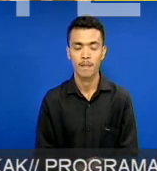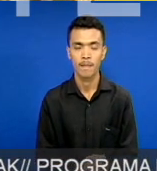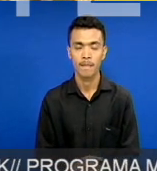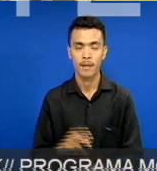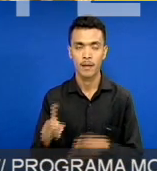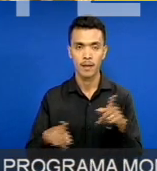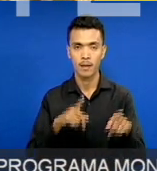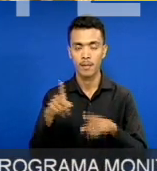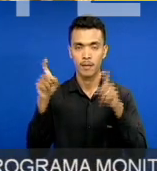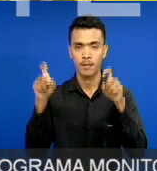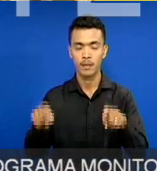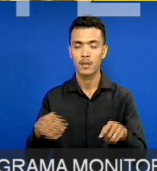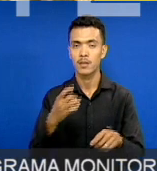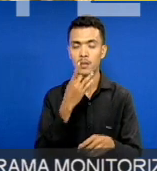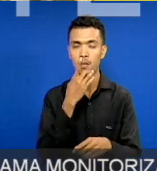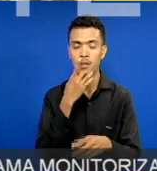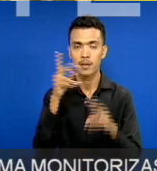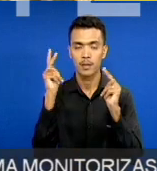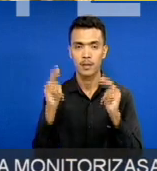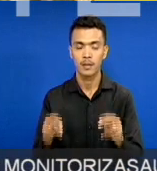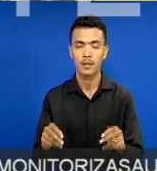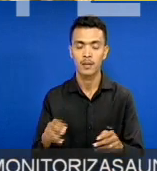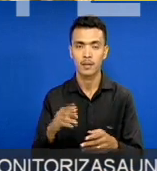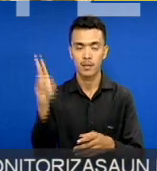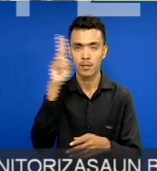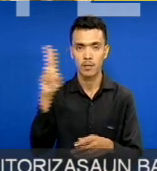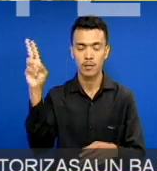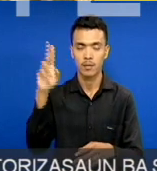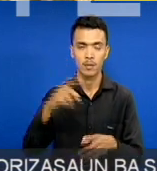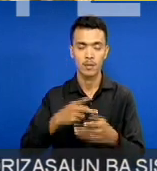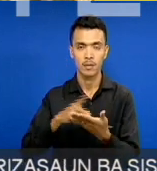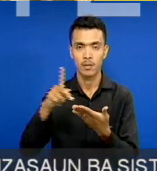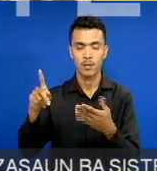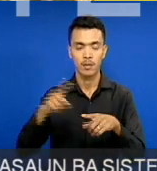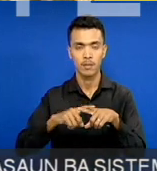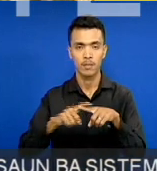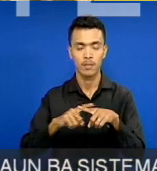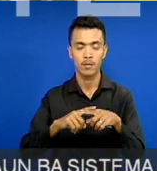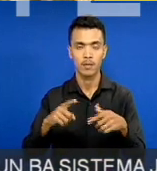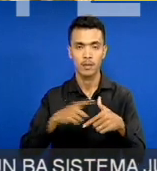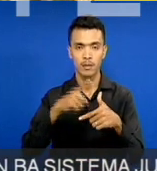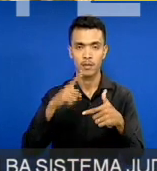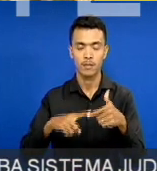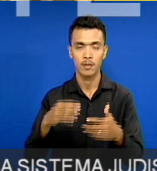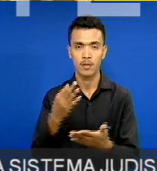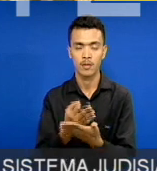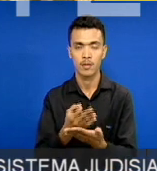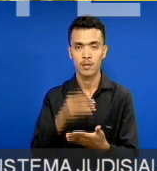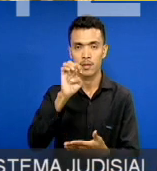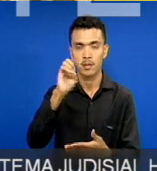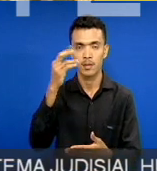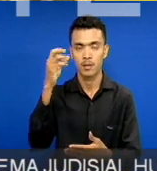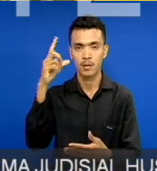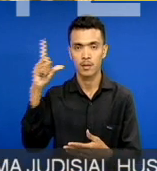Sira precisa, aí, então Sira tem que alô, ligação direta, ela se ele pulsa, então impacto uma gorsida, e tem a receita mais eterna, e a menos